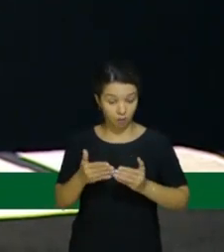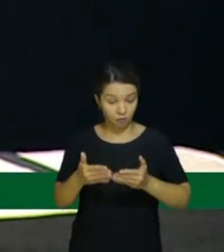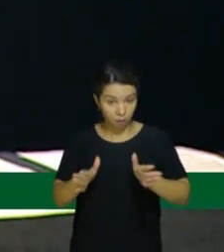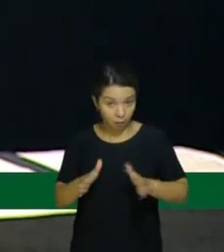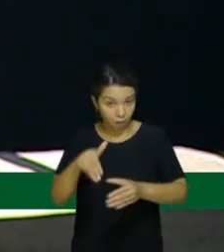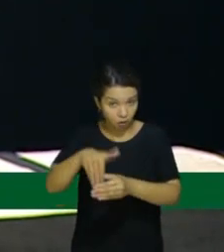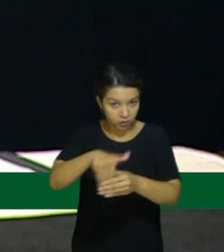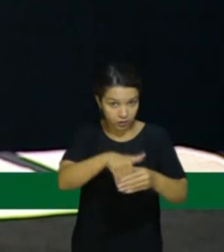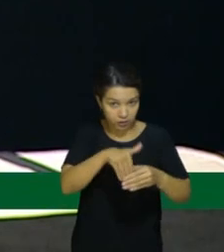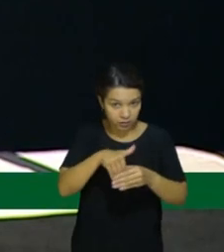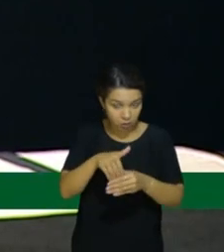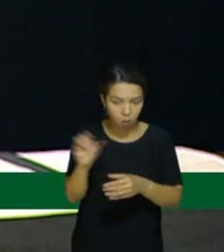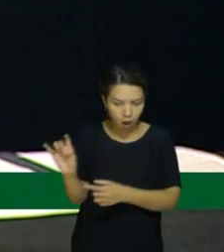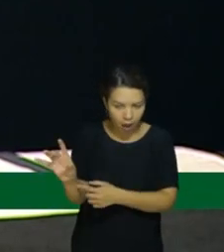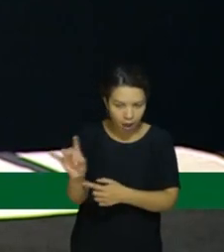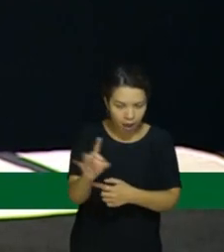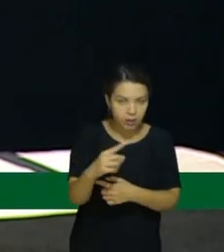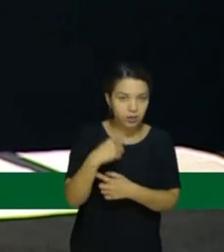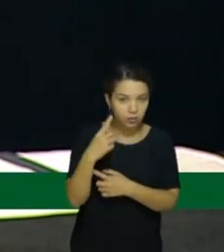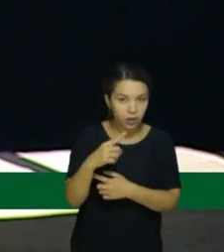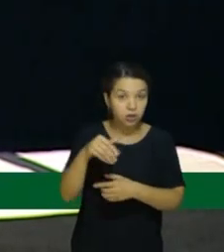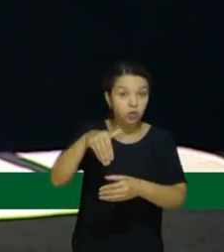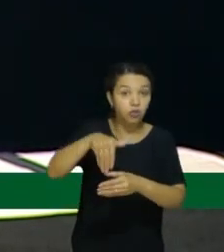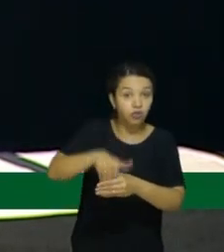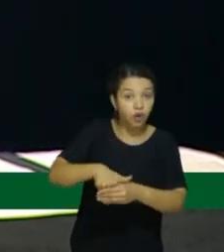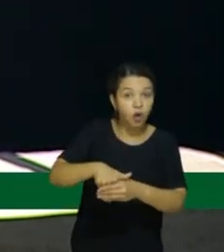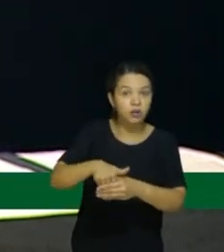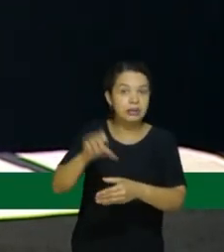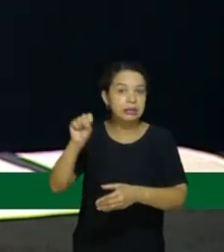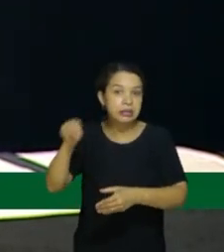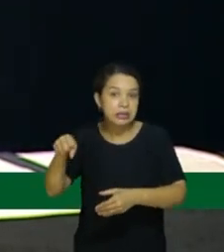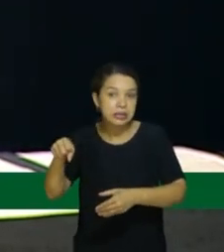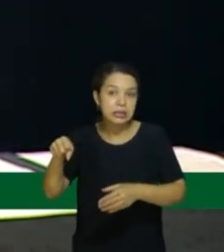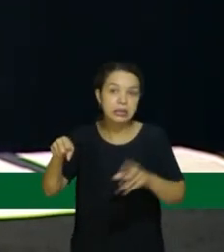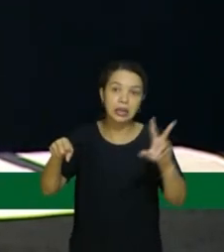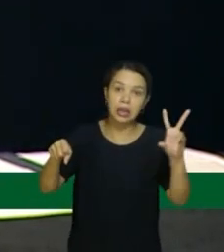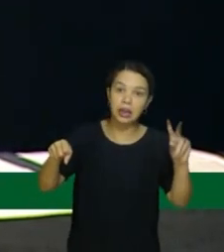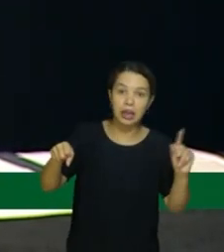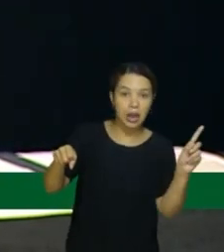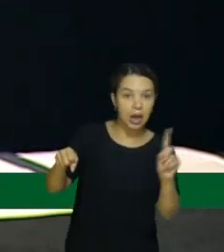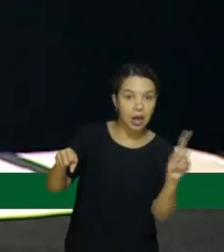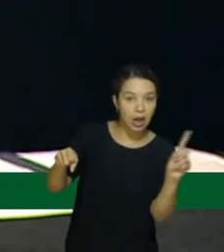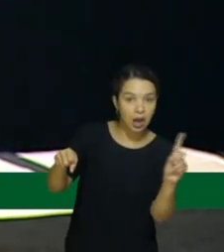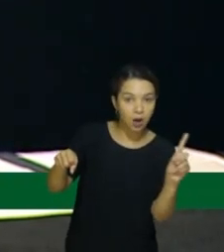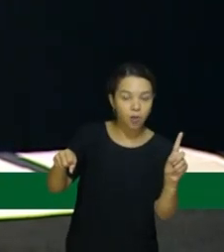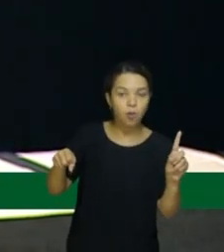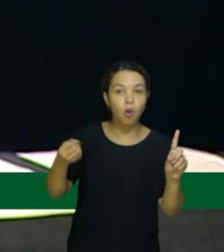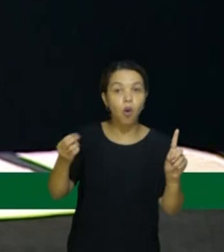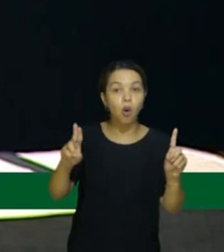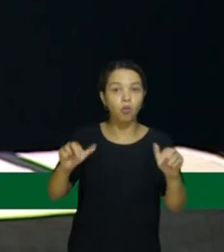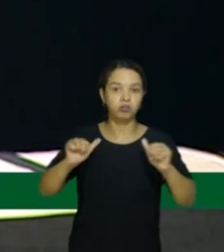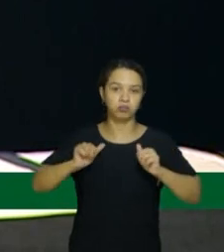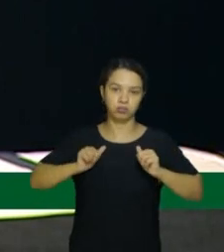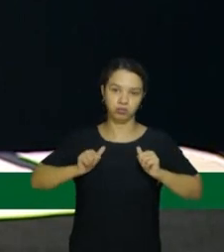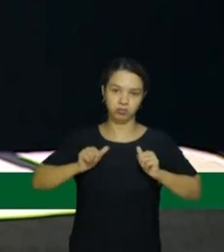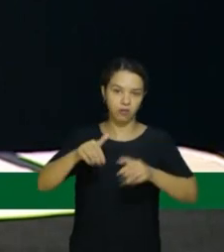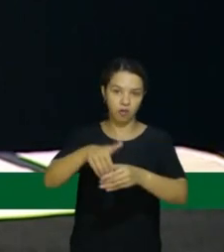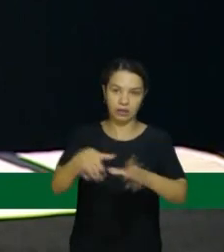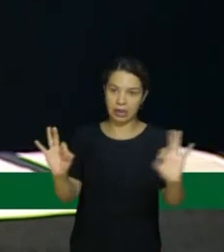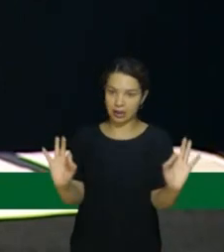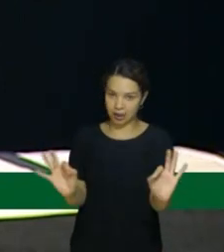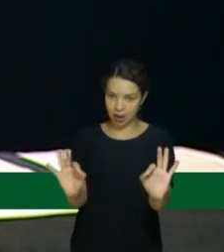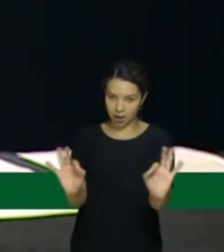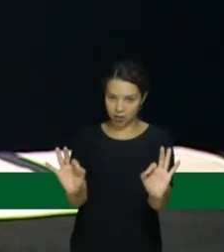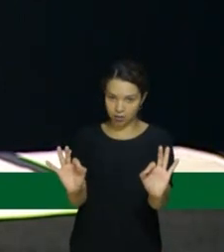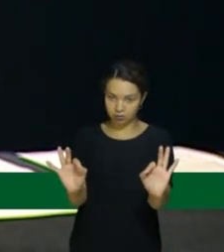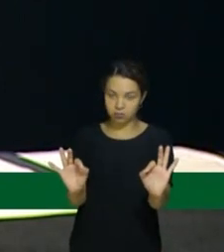votar se vota sim vota não ou se abstém de votar e realiza o reconhecimento facial para